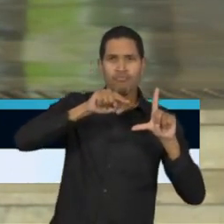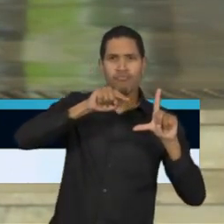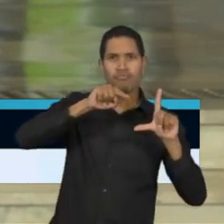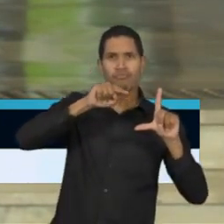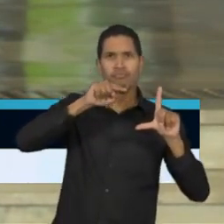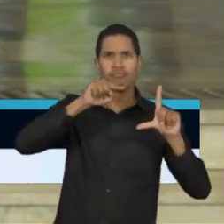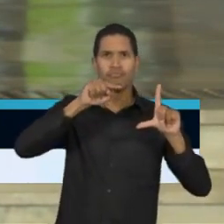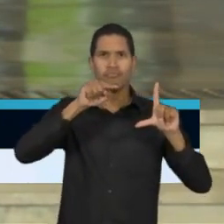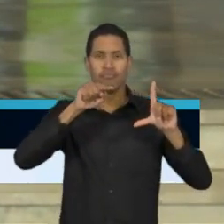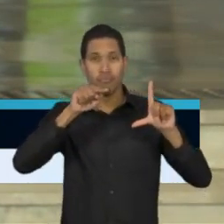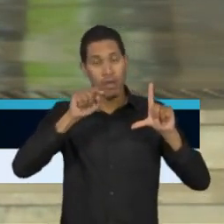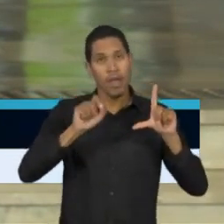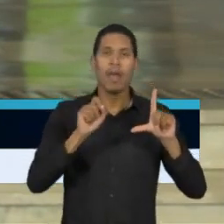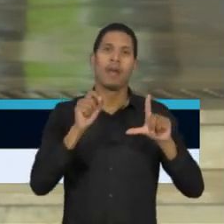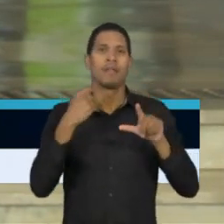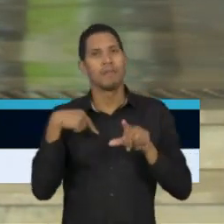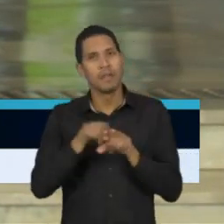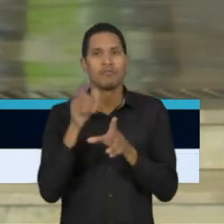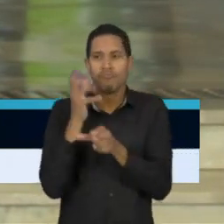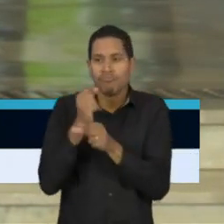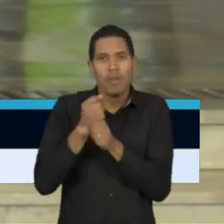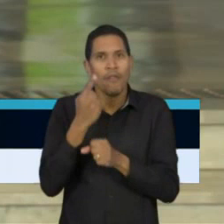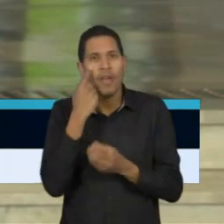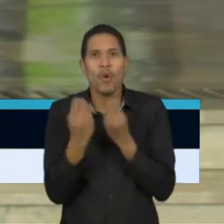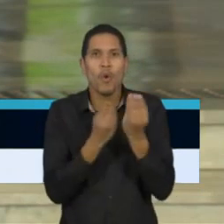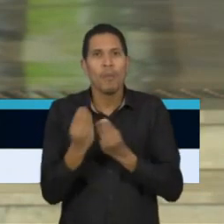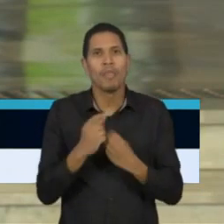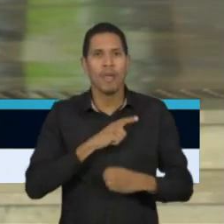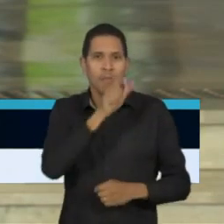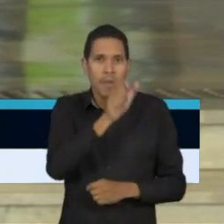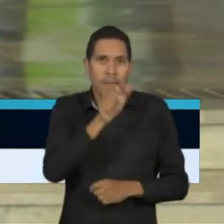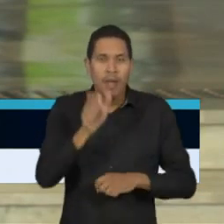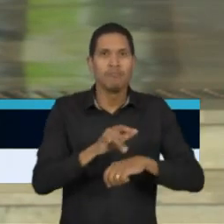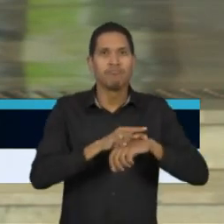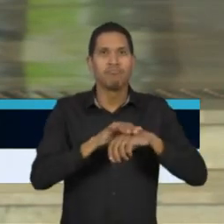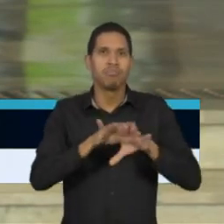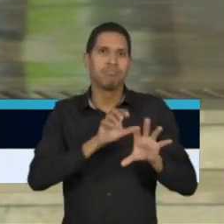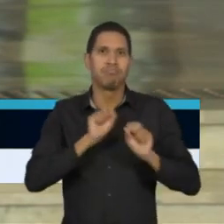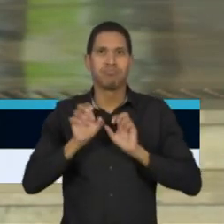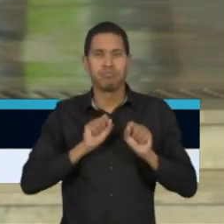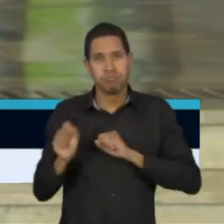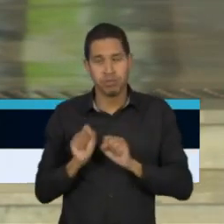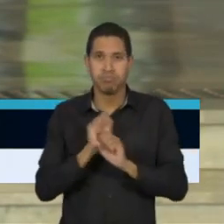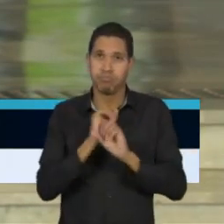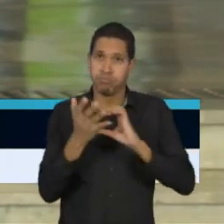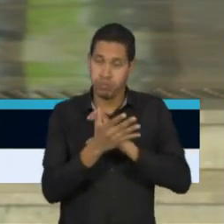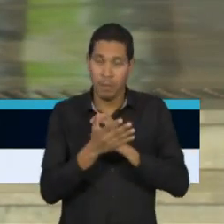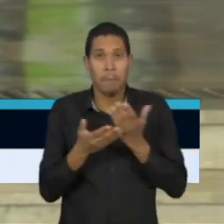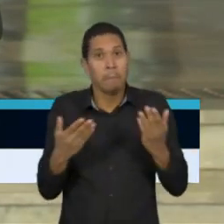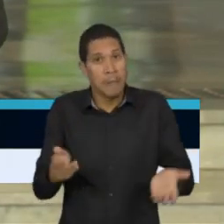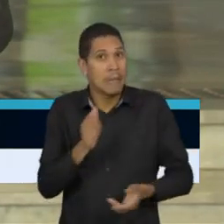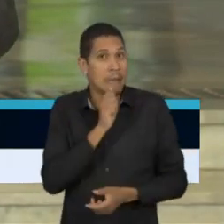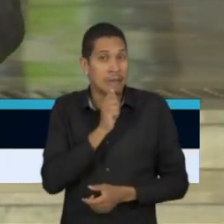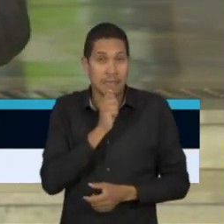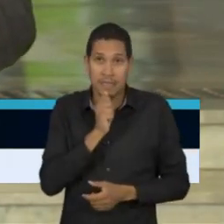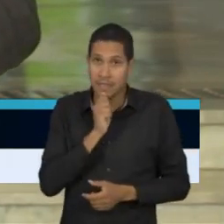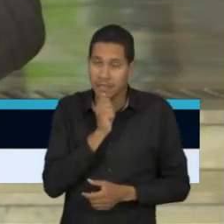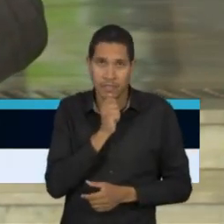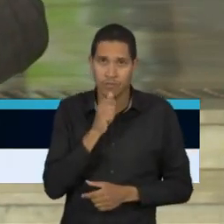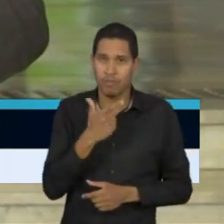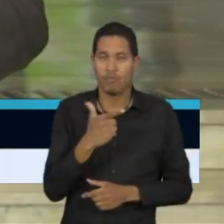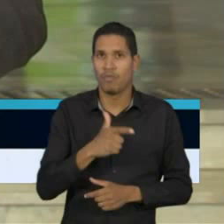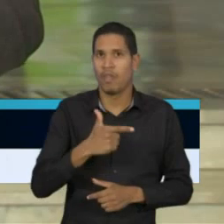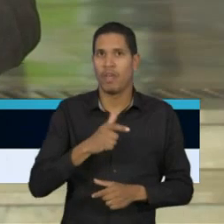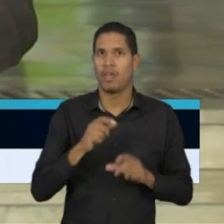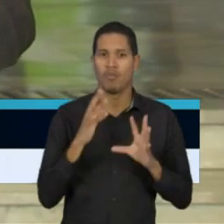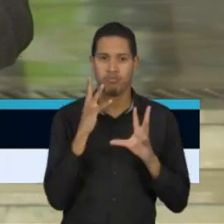com relação ao número de casos confirmados. Isto é prematuro, por isso eu não vou estender mais a respeito